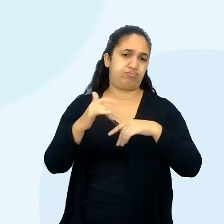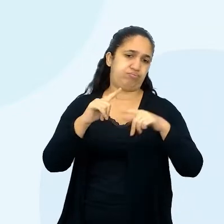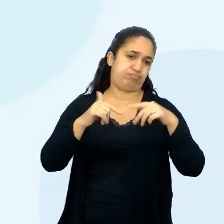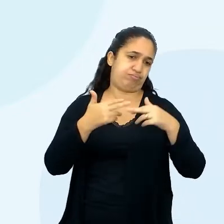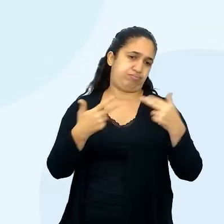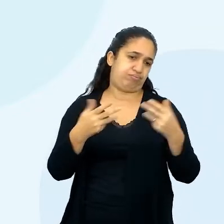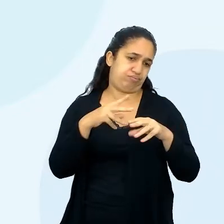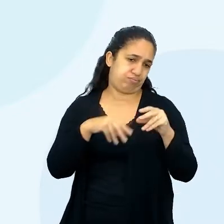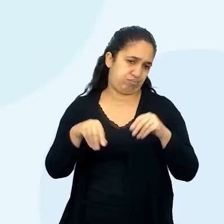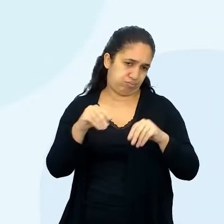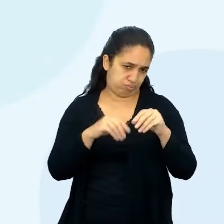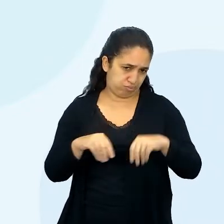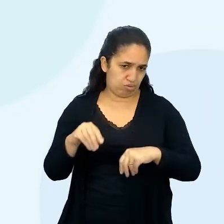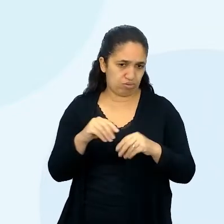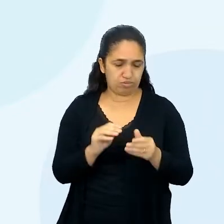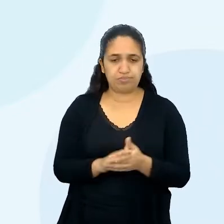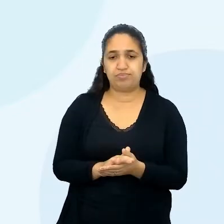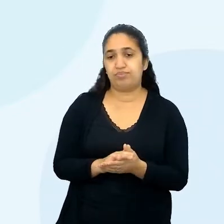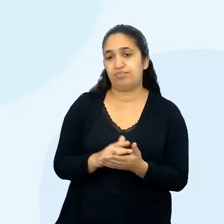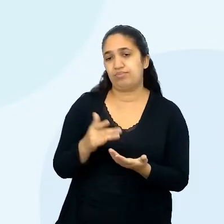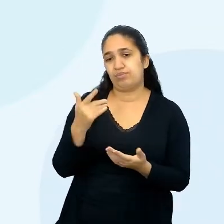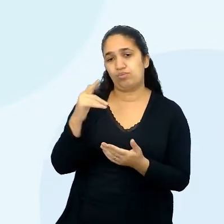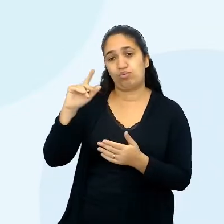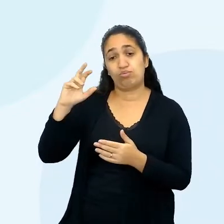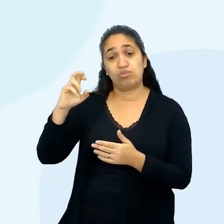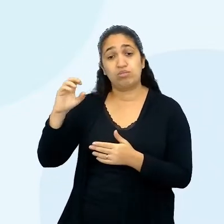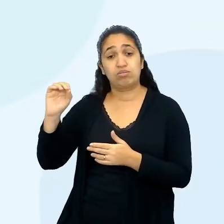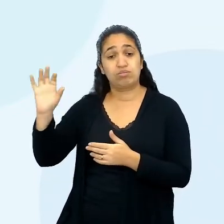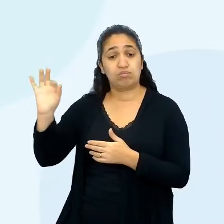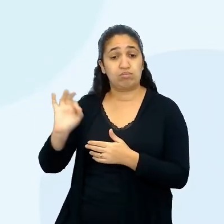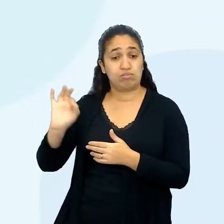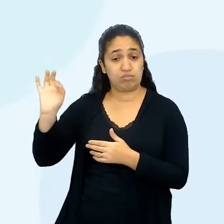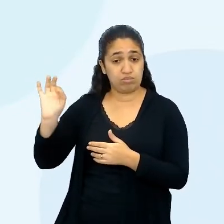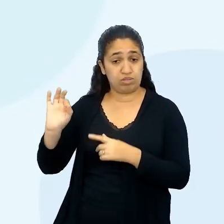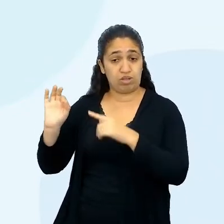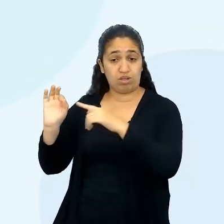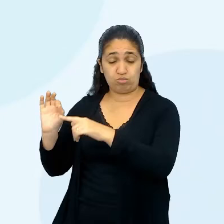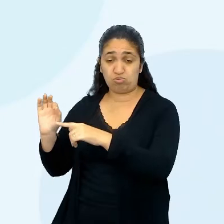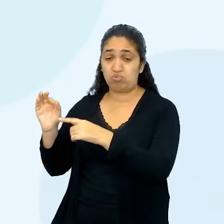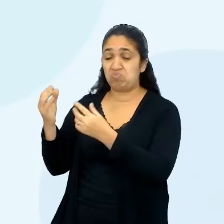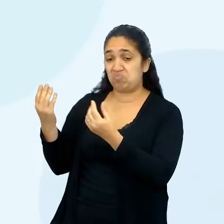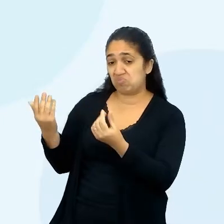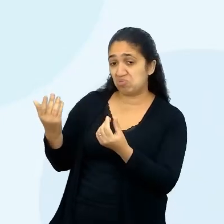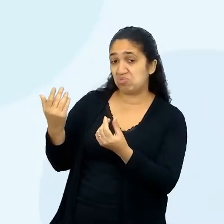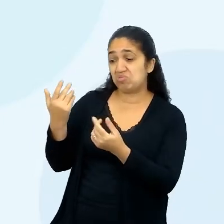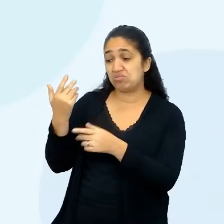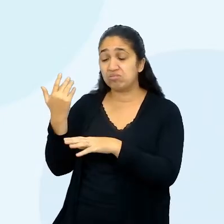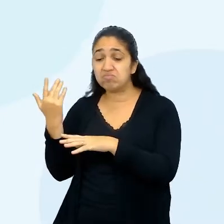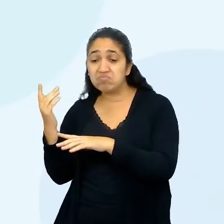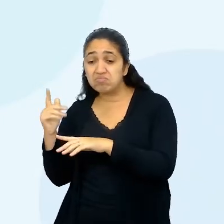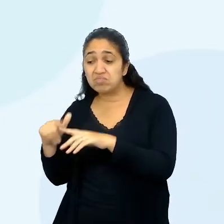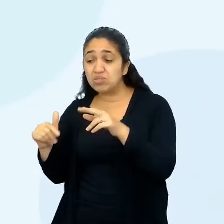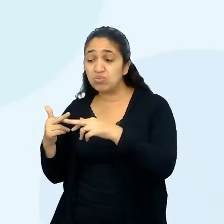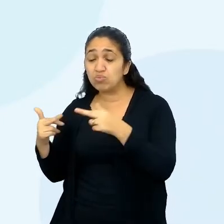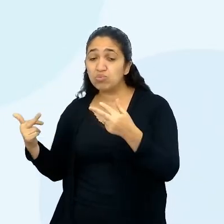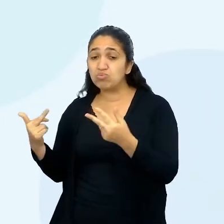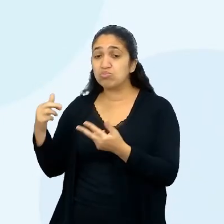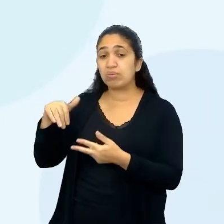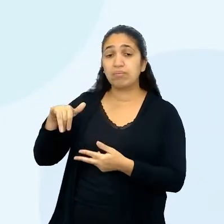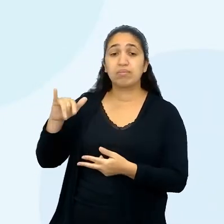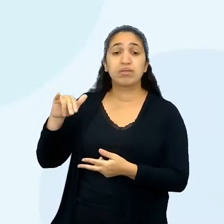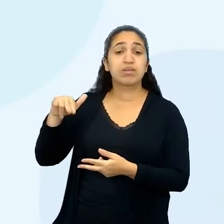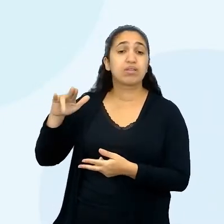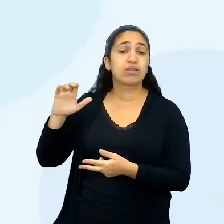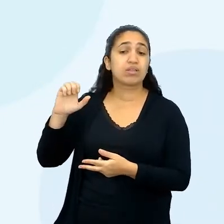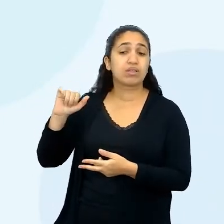aí do solo, né? Já nos outros 50% vai depender também, né, dos recursos minerais provenientes deste